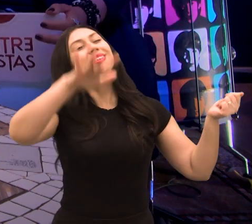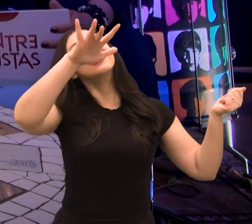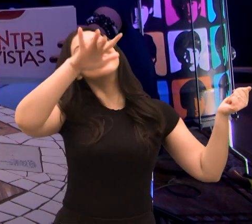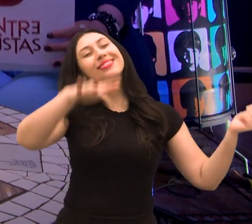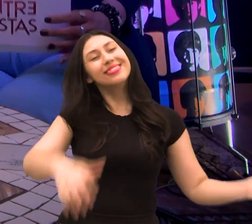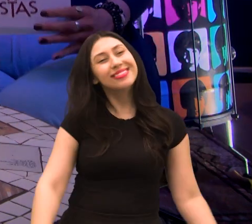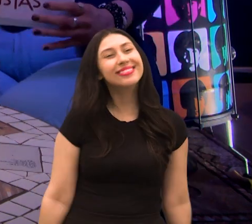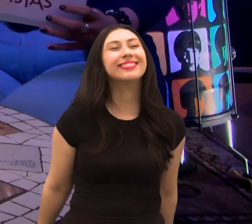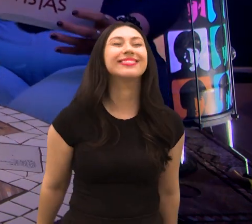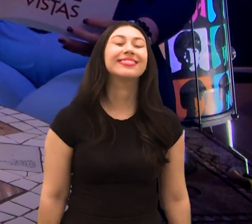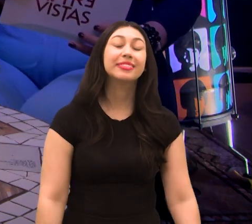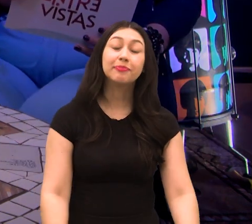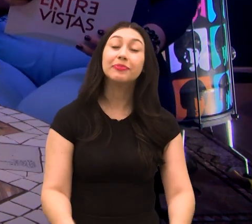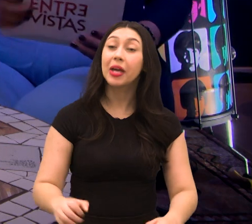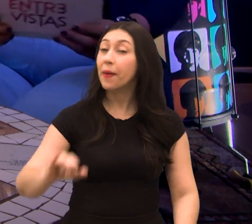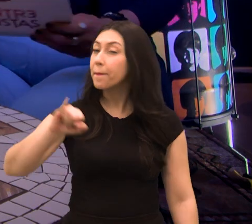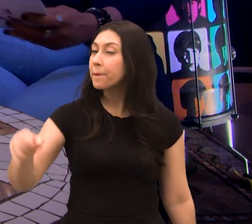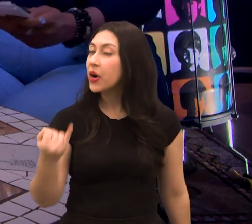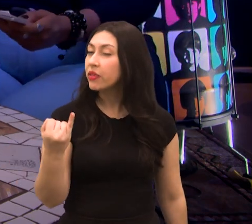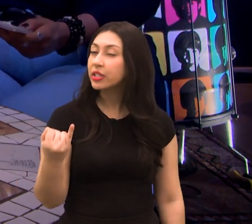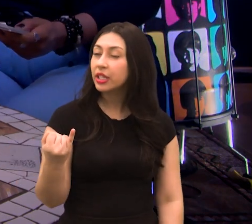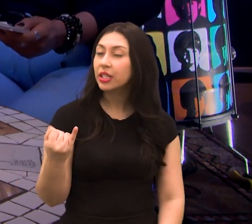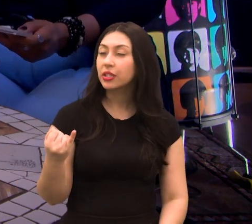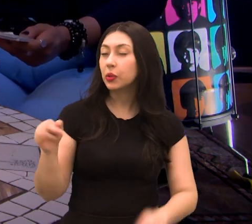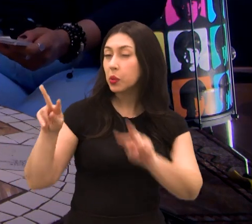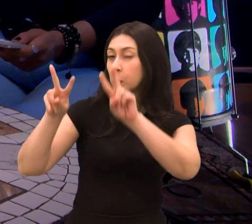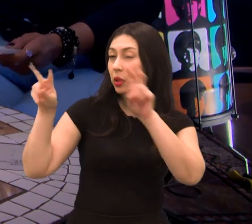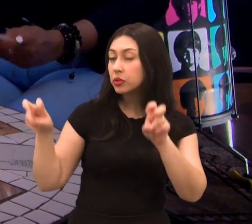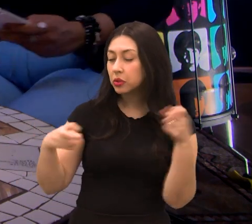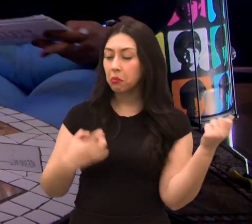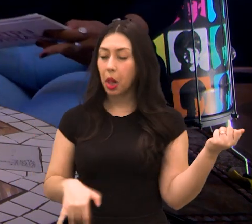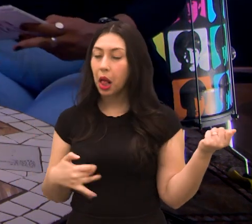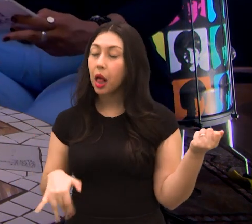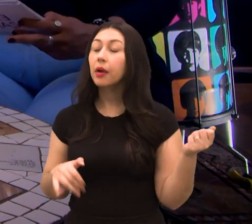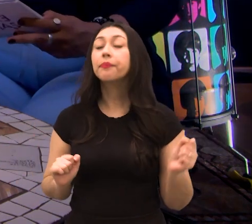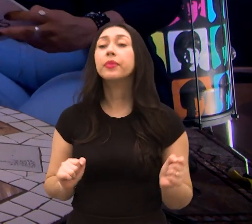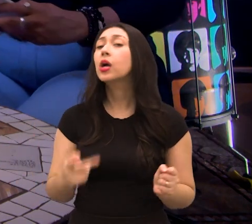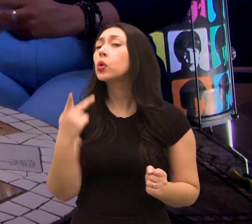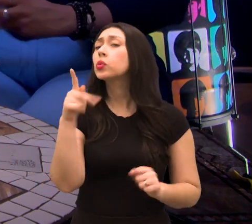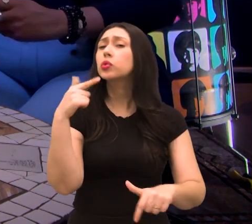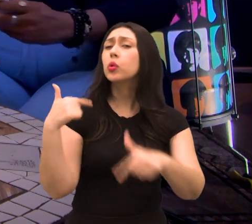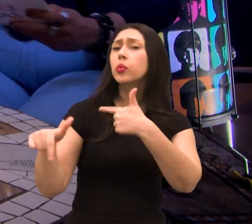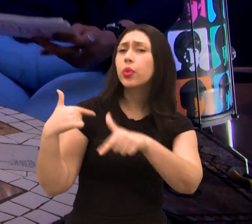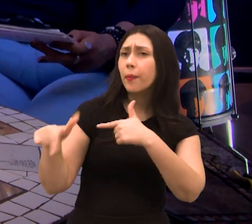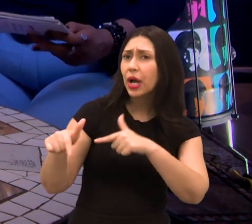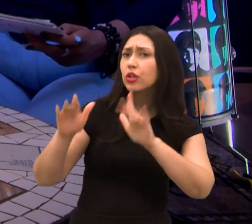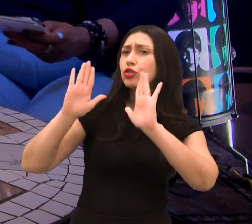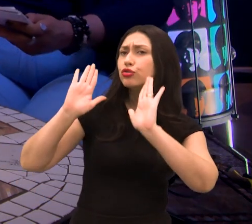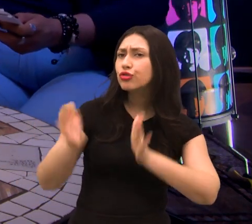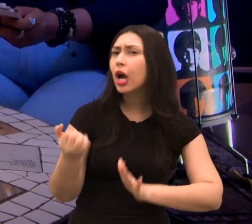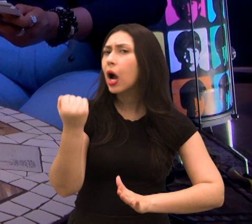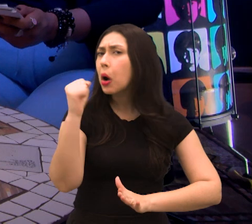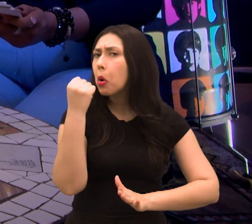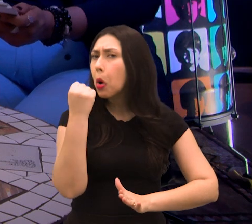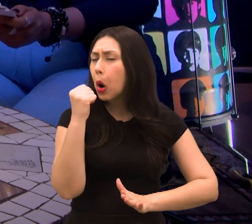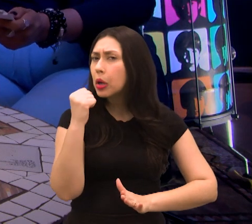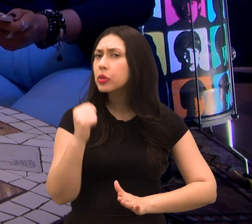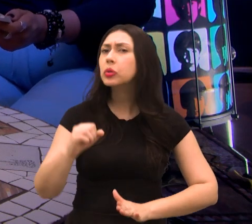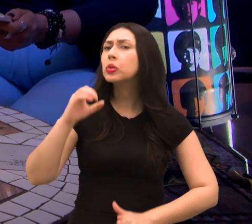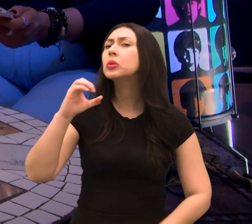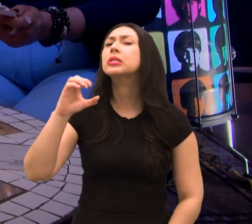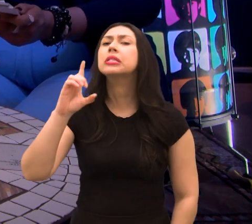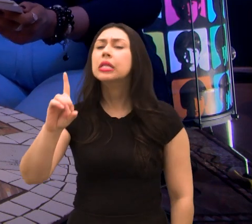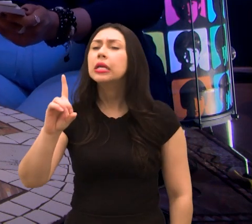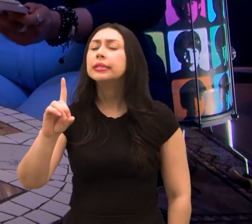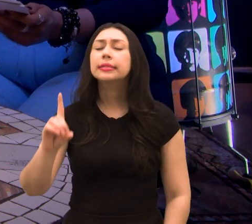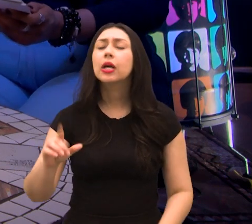Primeiros sons desse violão. Peleco, aproveitando esse gancho de instrumentos, tudo, esses trabalhos independentes, né? Você tem 8